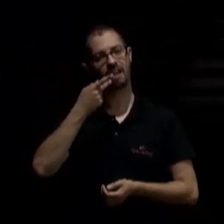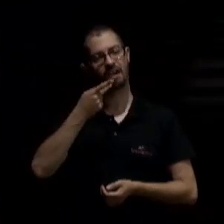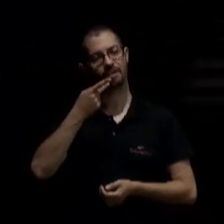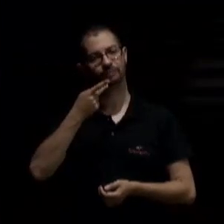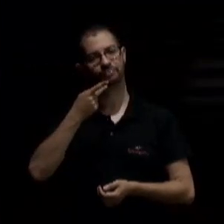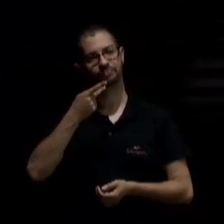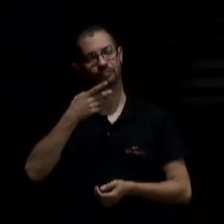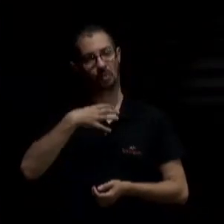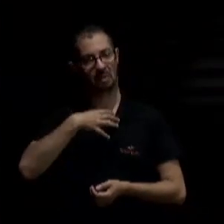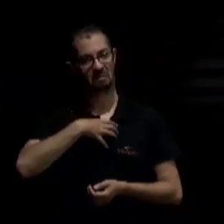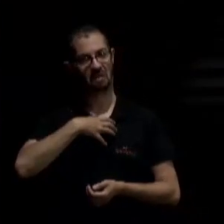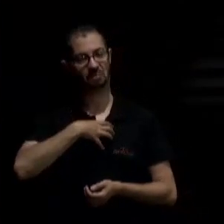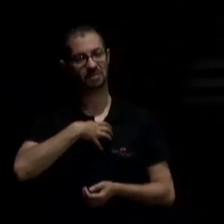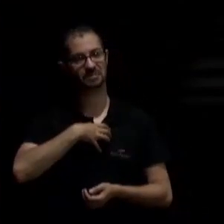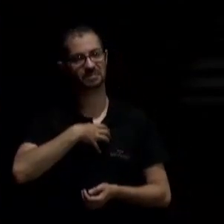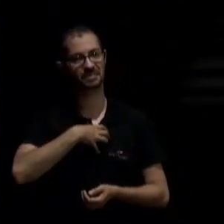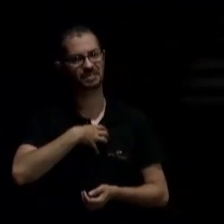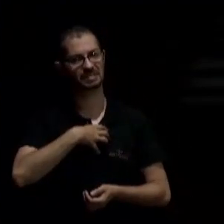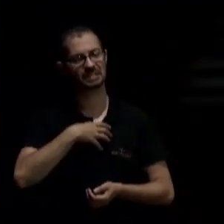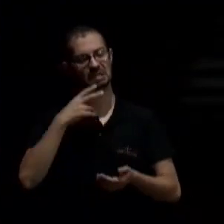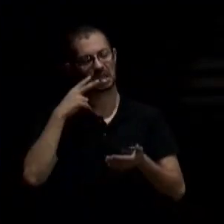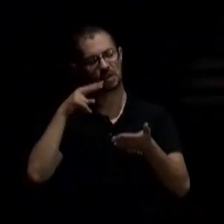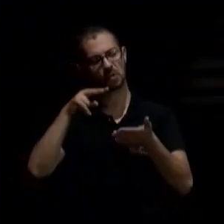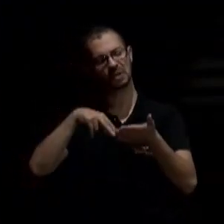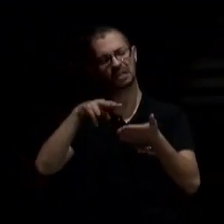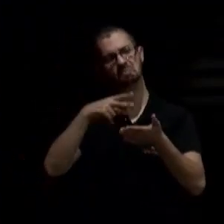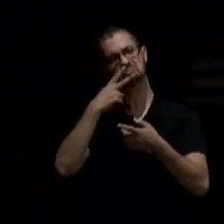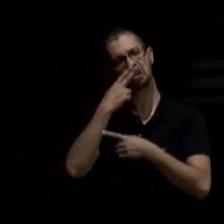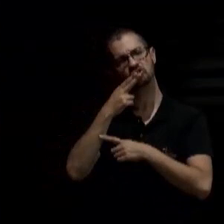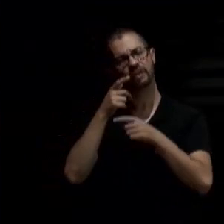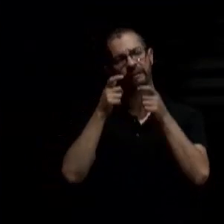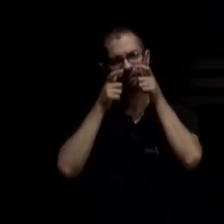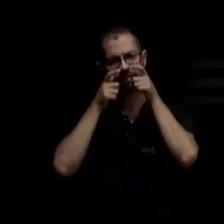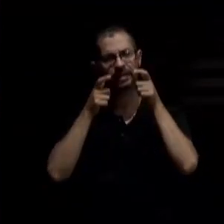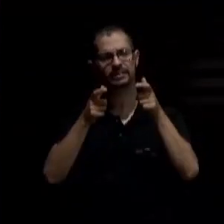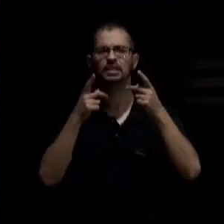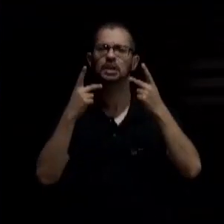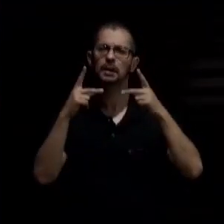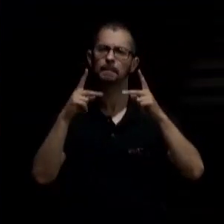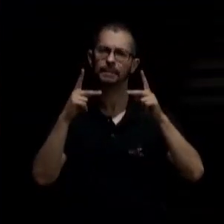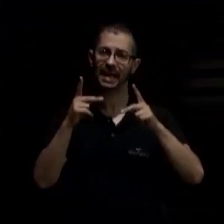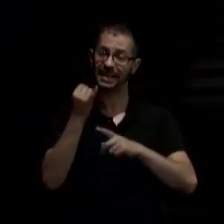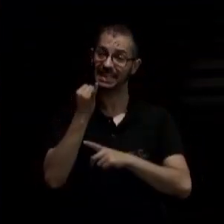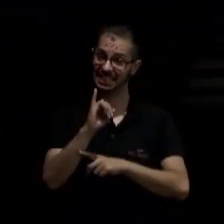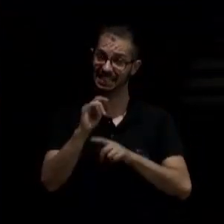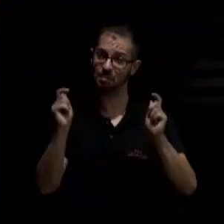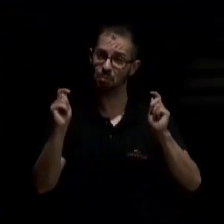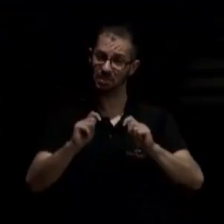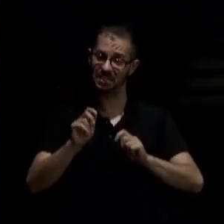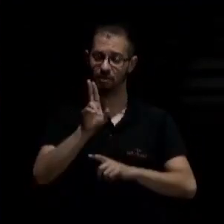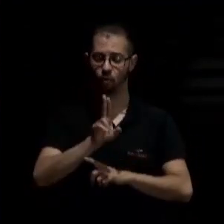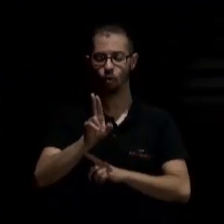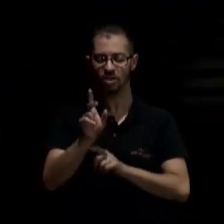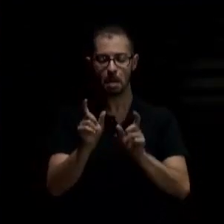disse, eu li aquilo e achei interessante. Pregue e, se possível, use